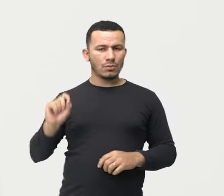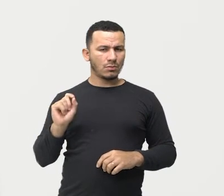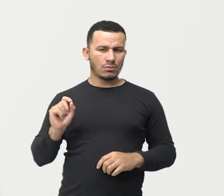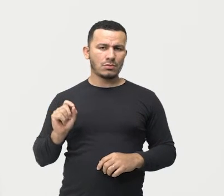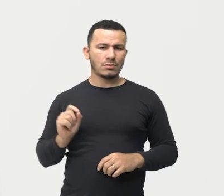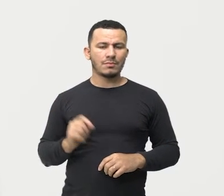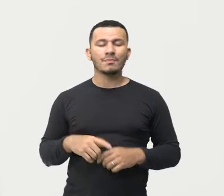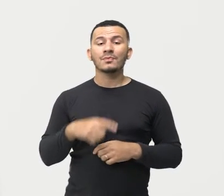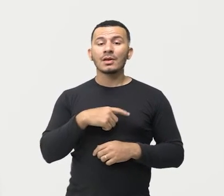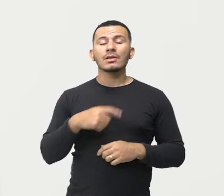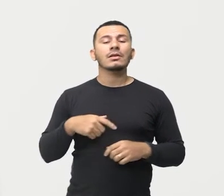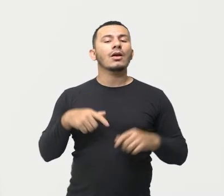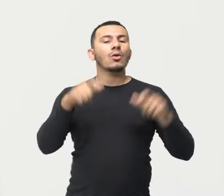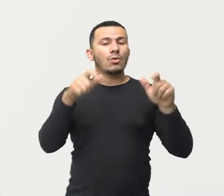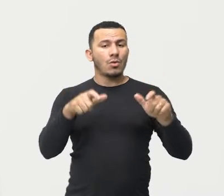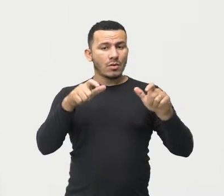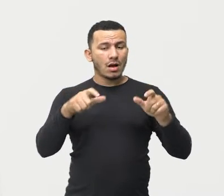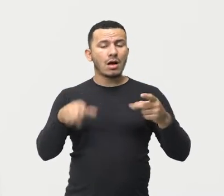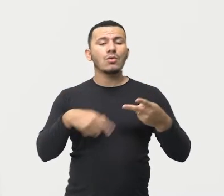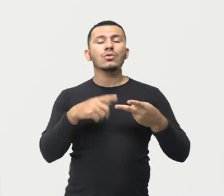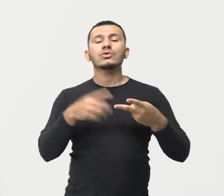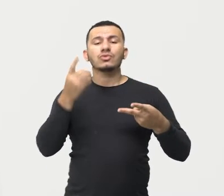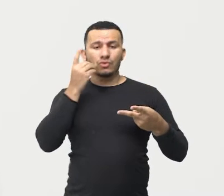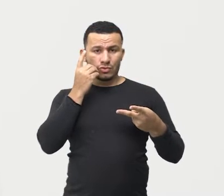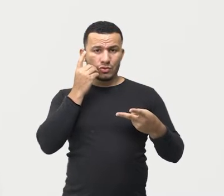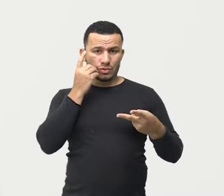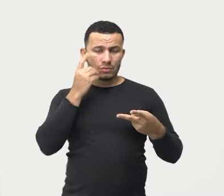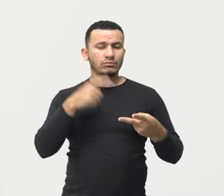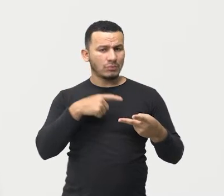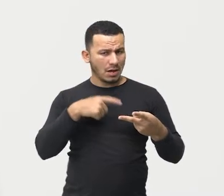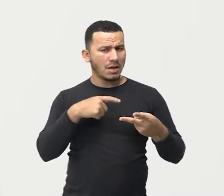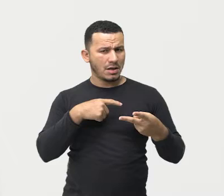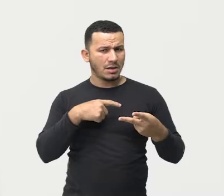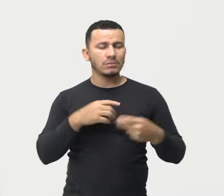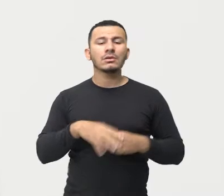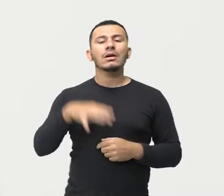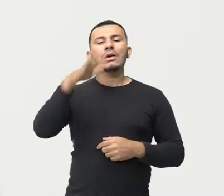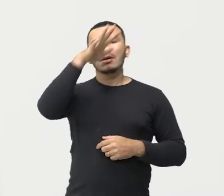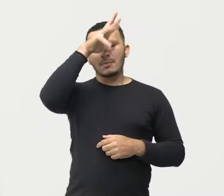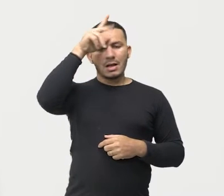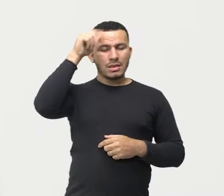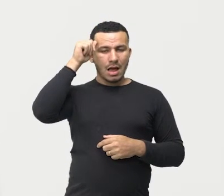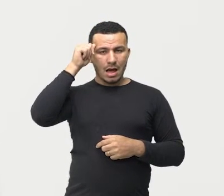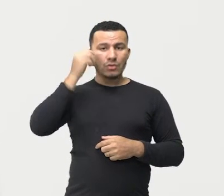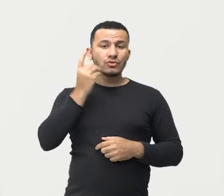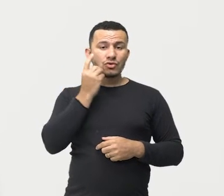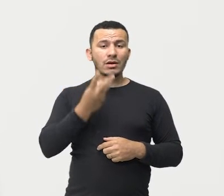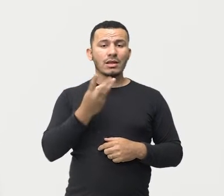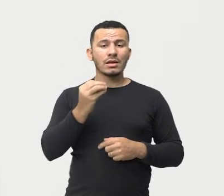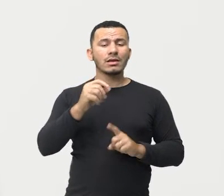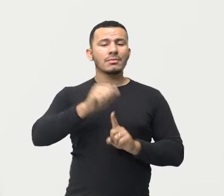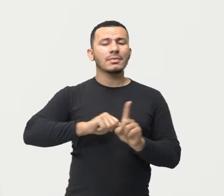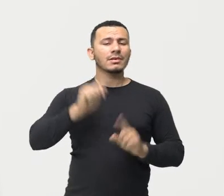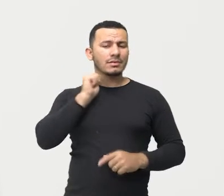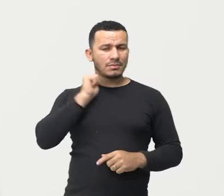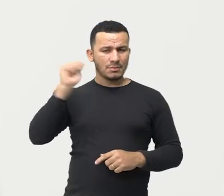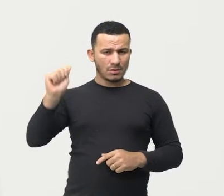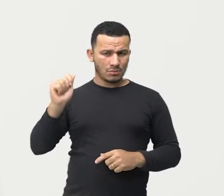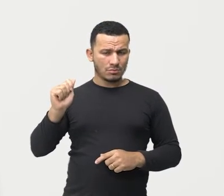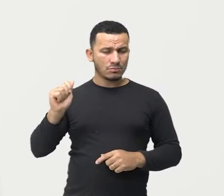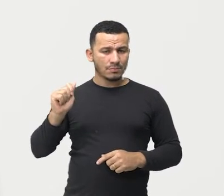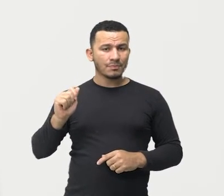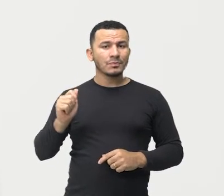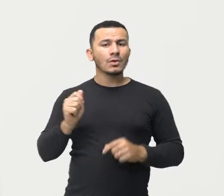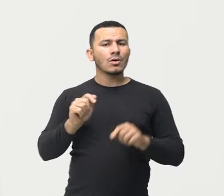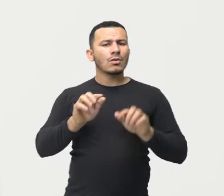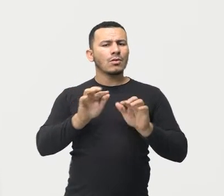viu local e data. No nosso exemplo, tinha lá, Manaus, 30 de abril. Então, logo